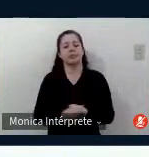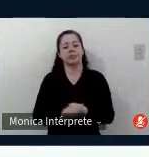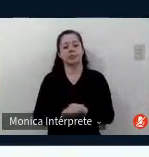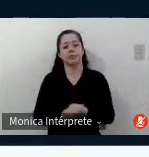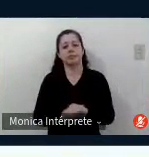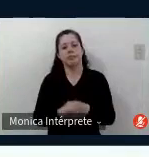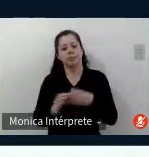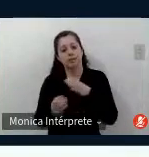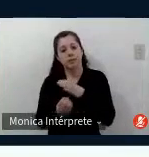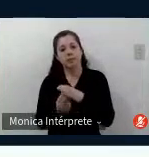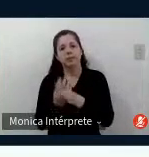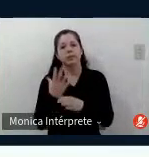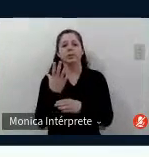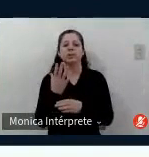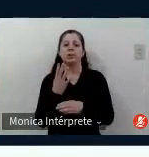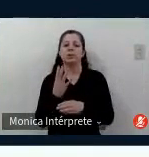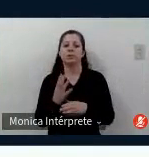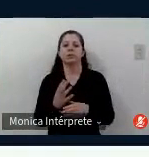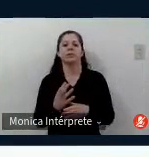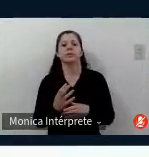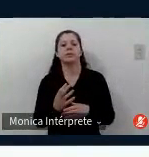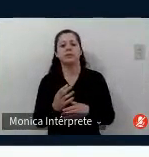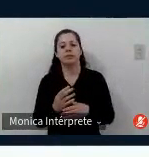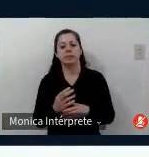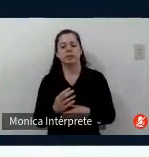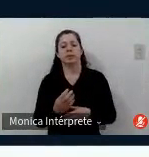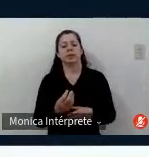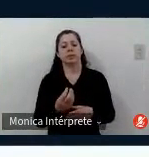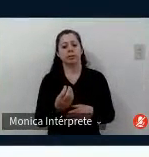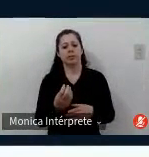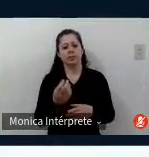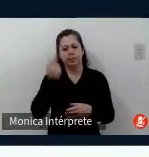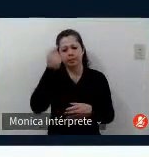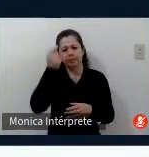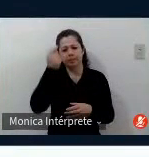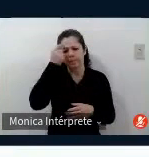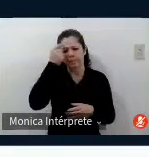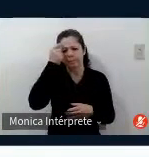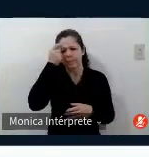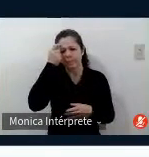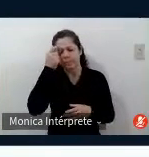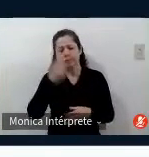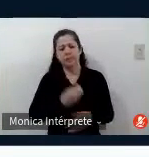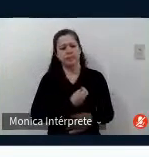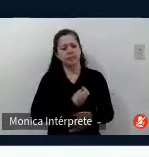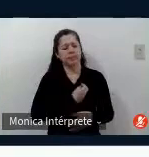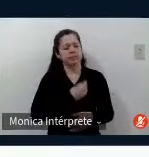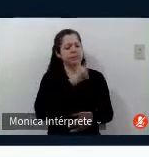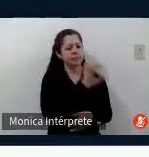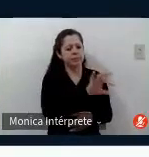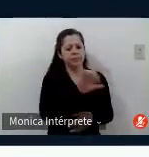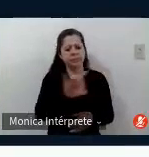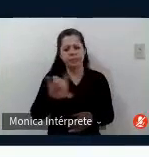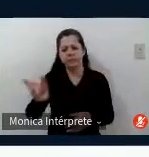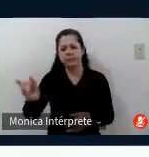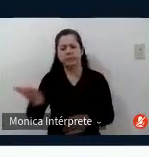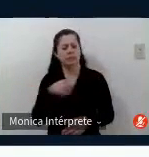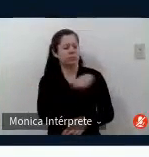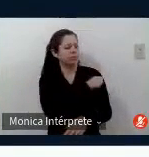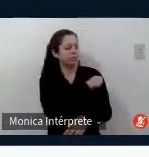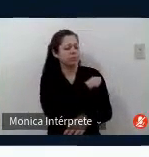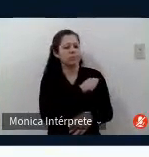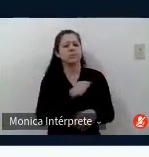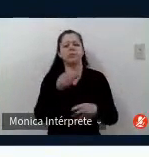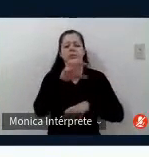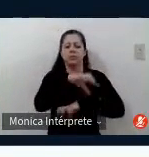vivenciados e efetivados, né, nas realidades, pelos diferentes atores, populações.